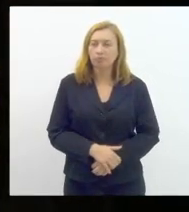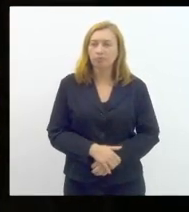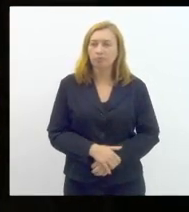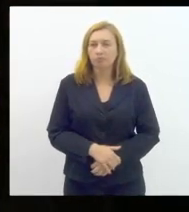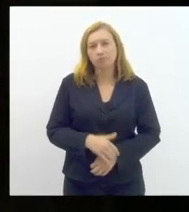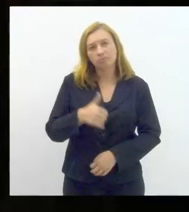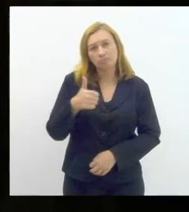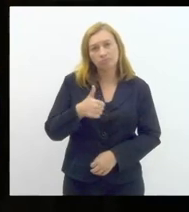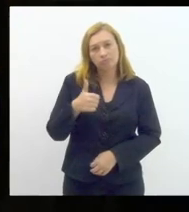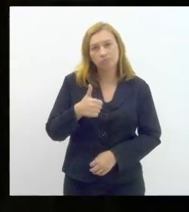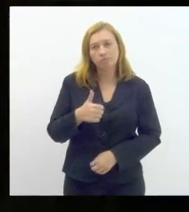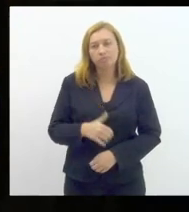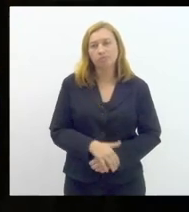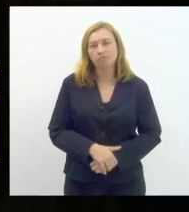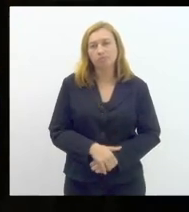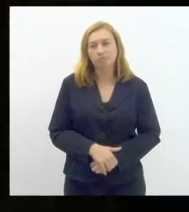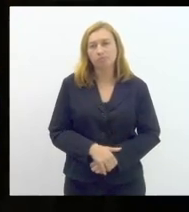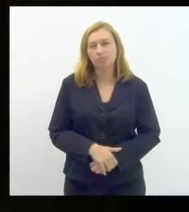Primeiramente,